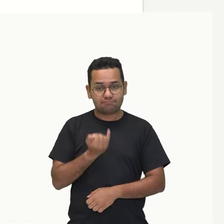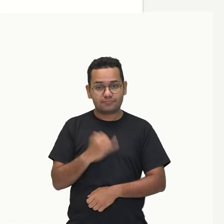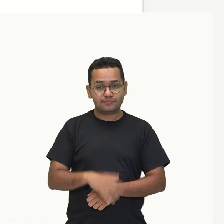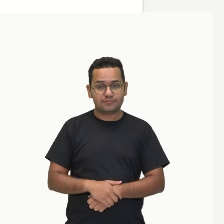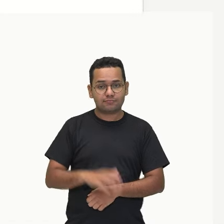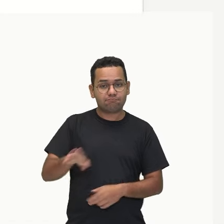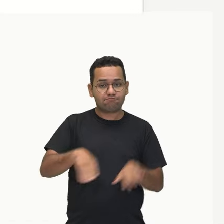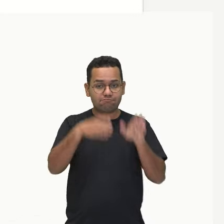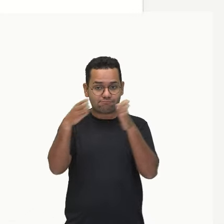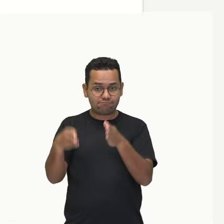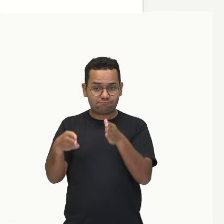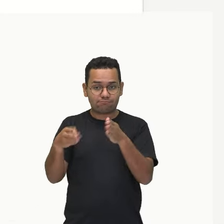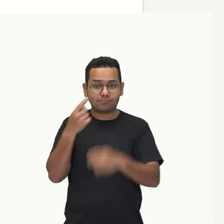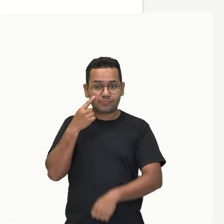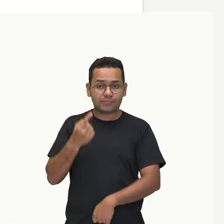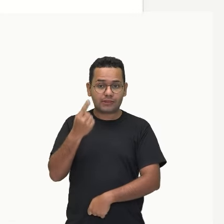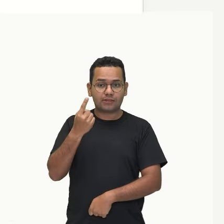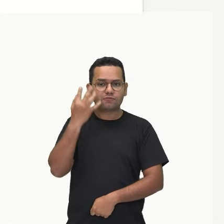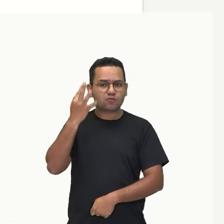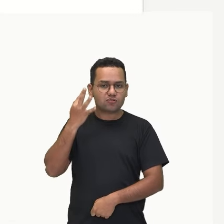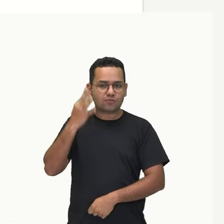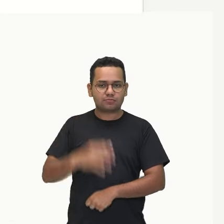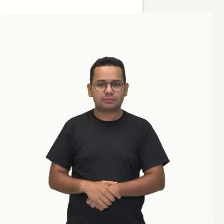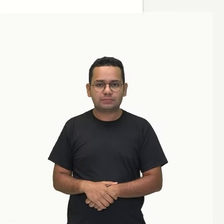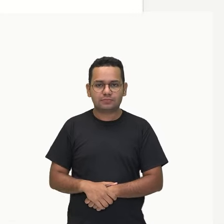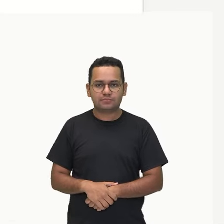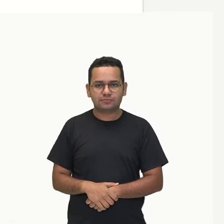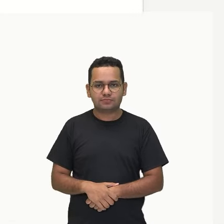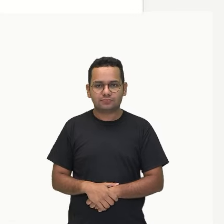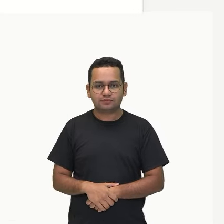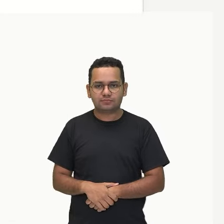O filosófico é o conhecimento